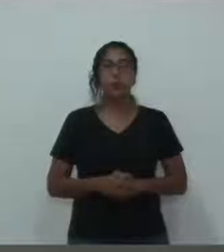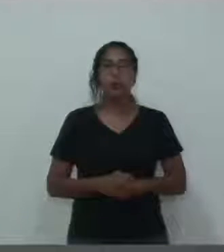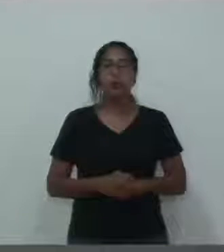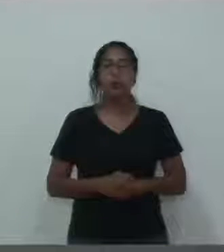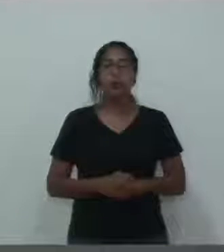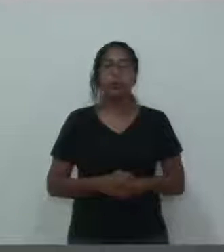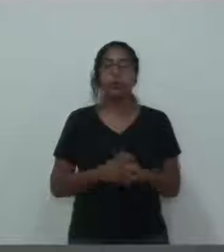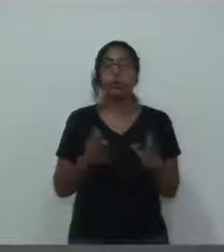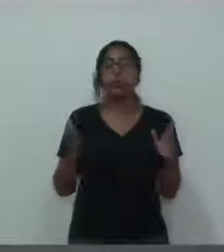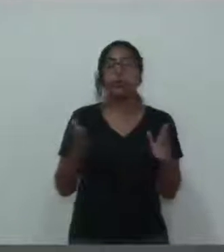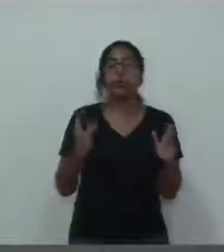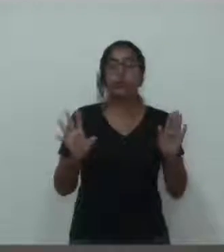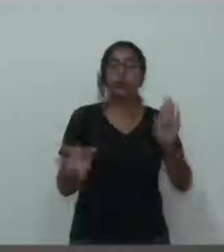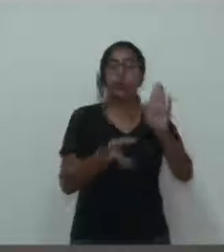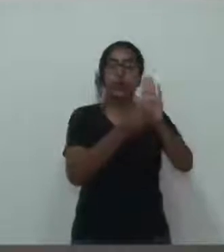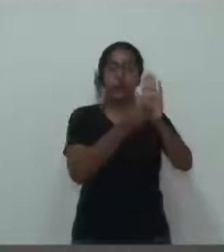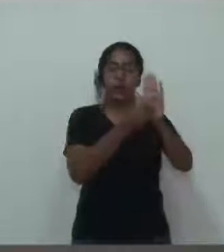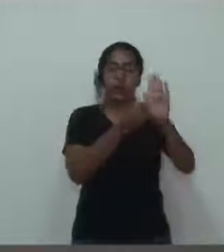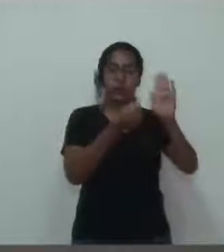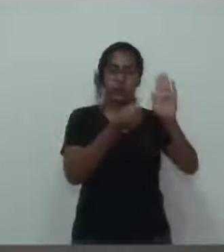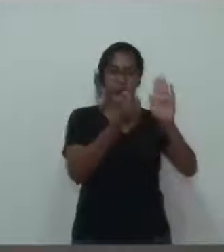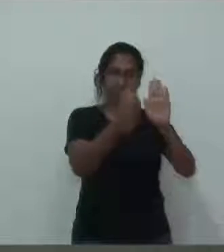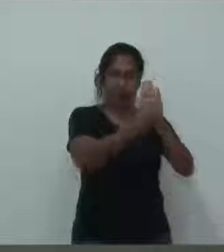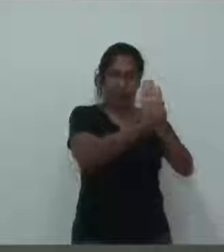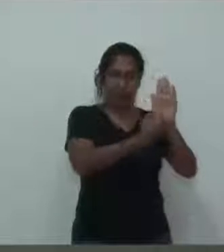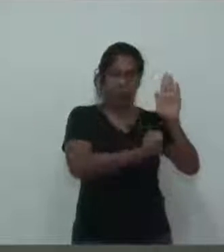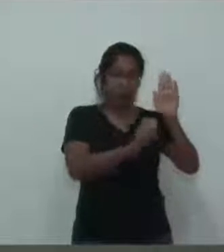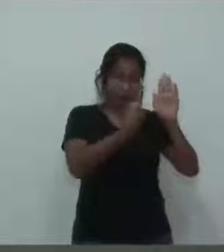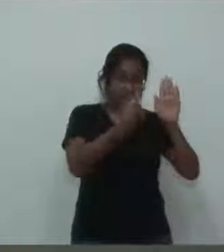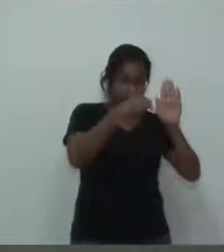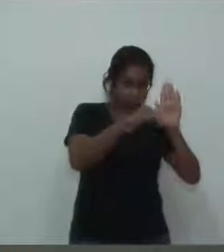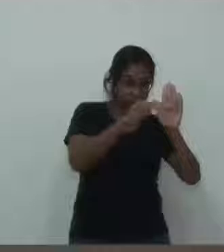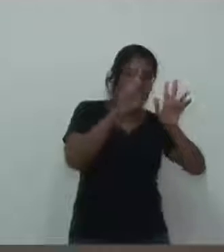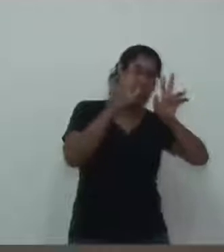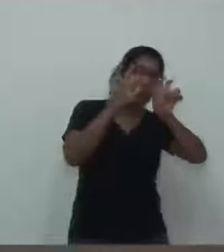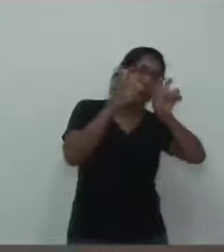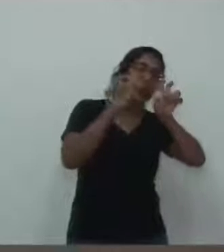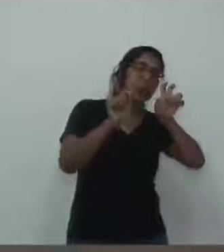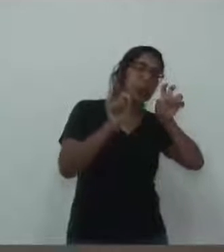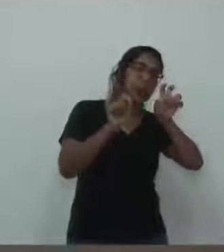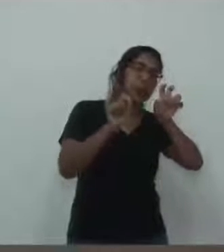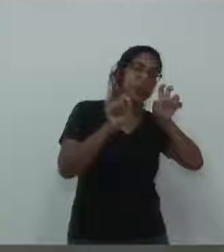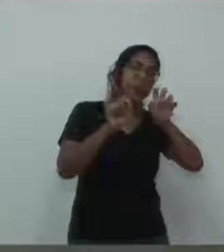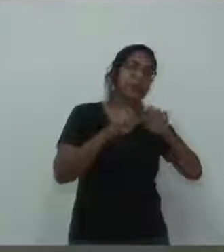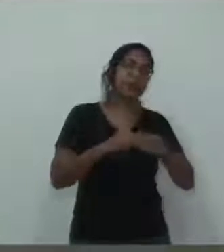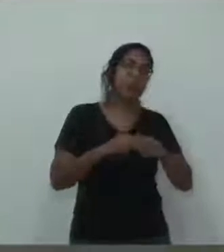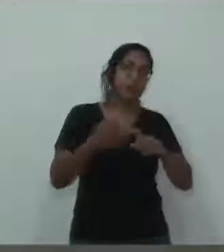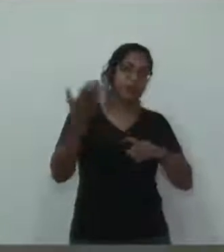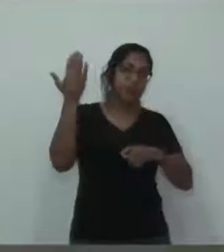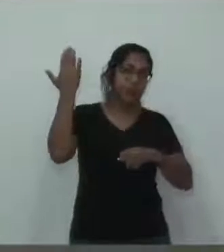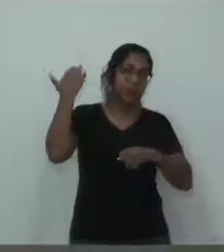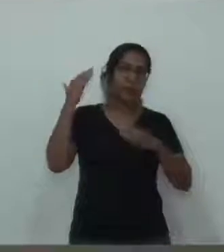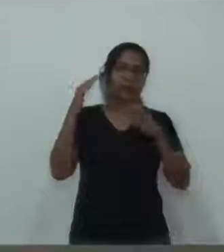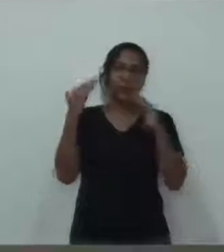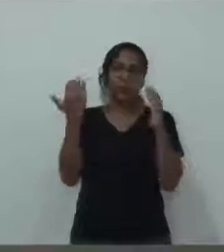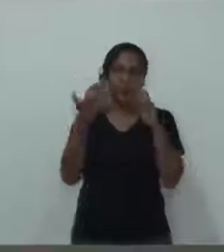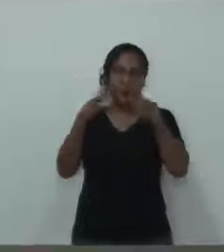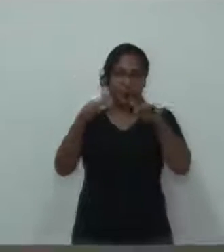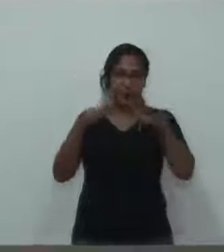Nós estamos agora tratando da emenda supressiva no 17. Ela trata do seguinte tema. Na seção 5,